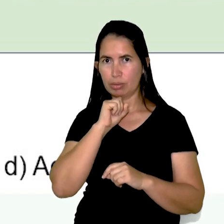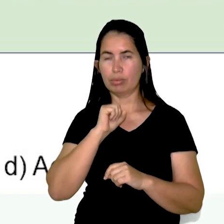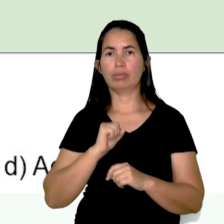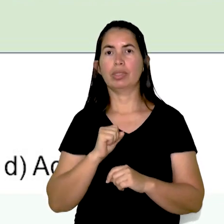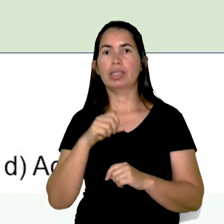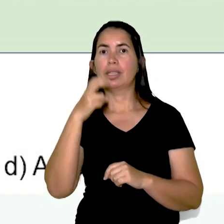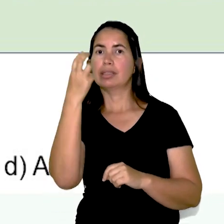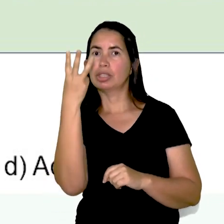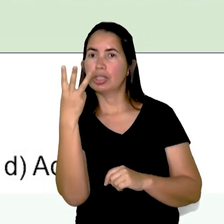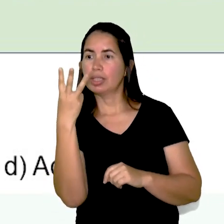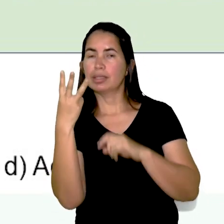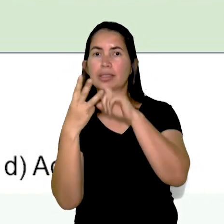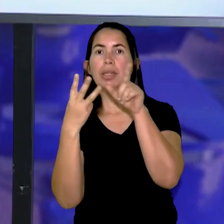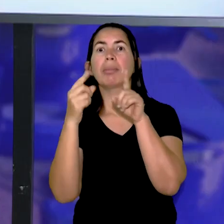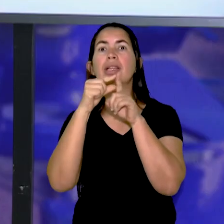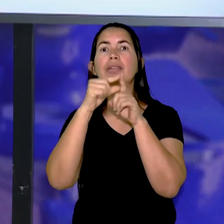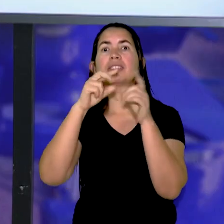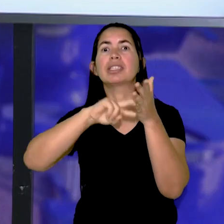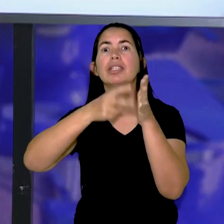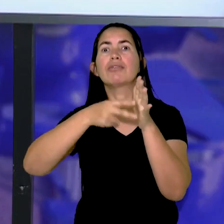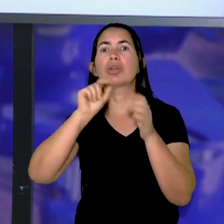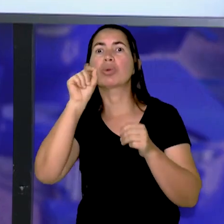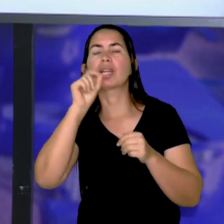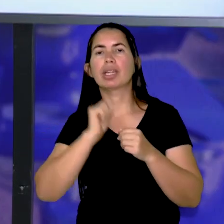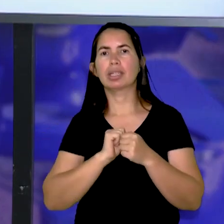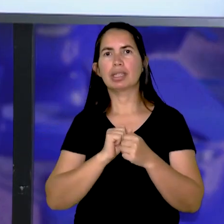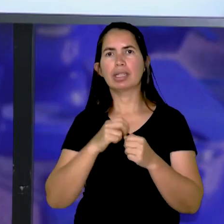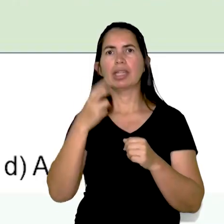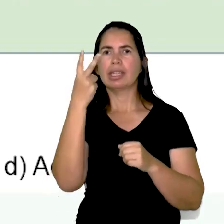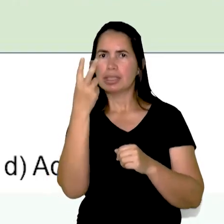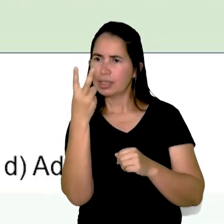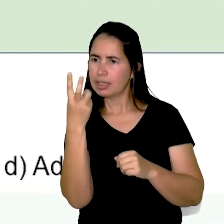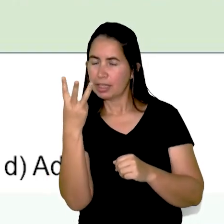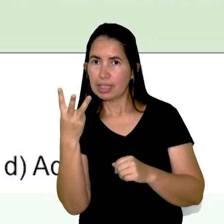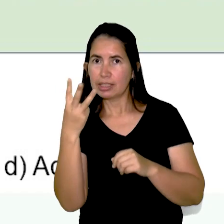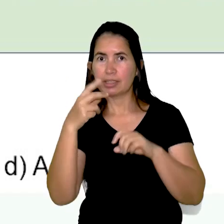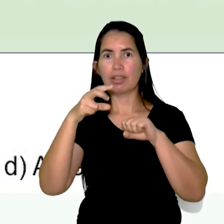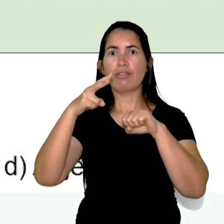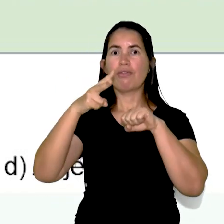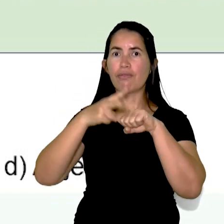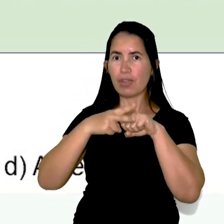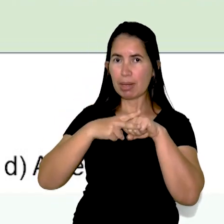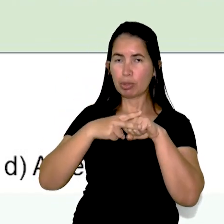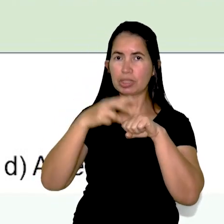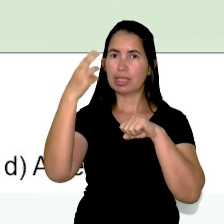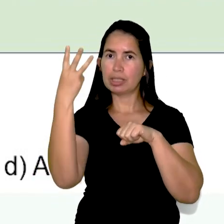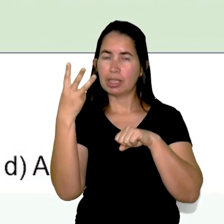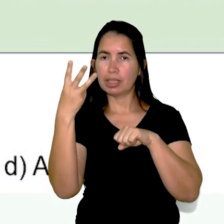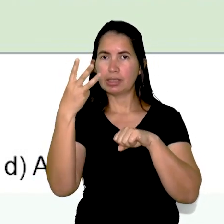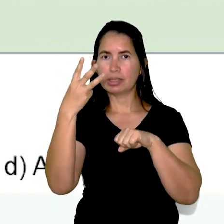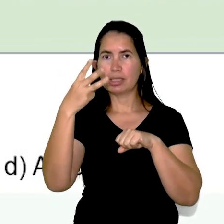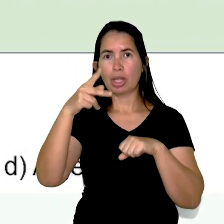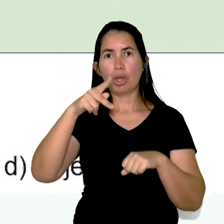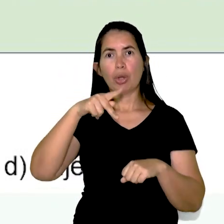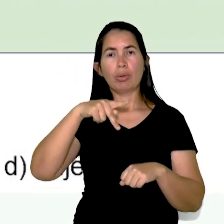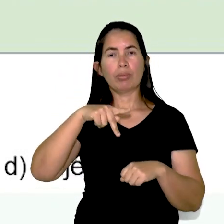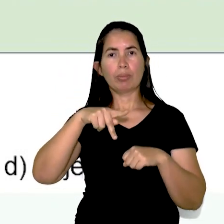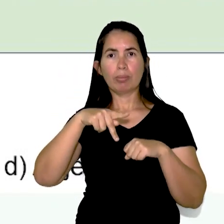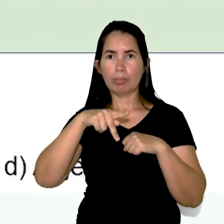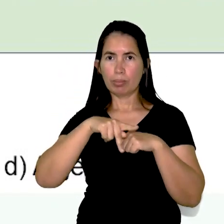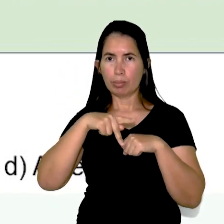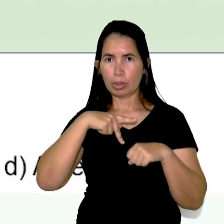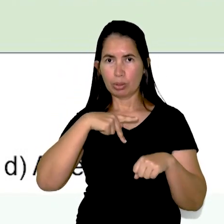palavras nesse trecho do texto, elas significam o quê? São 3 verbos, 3 pronomes,